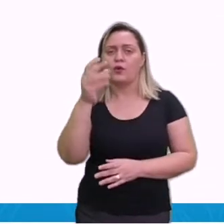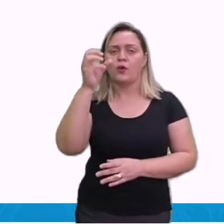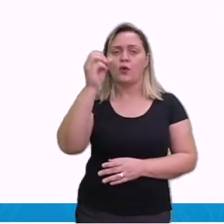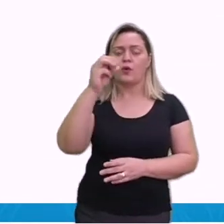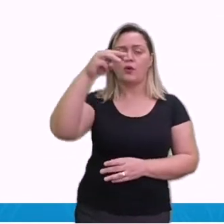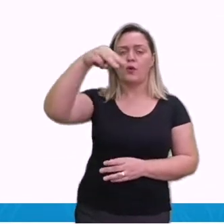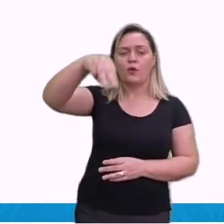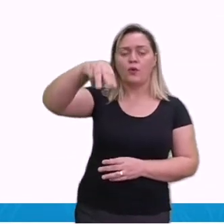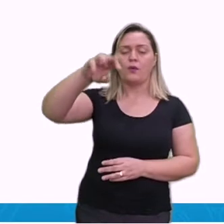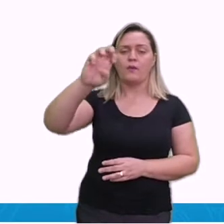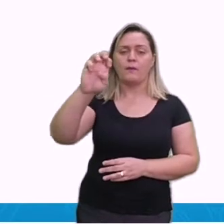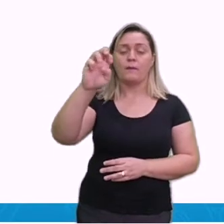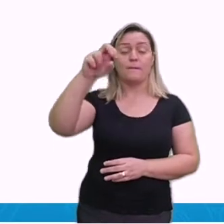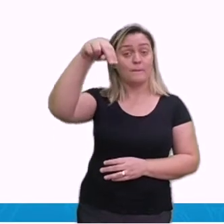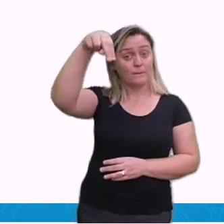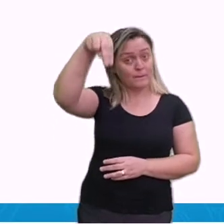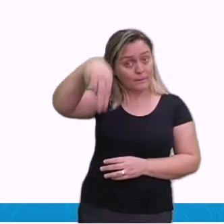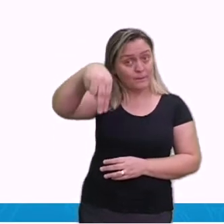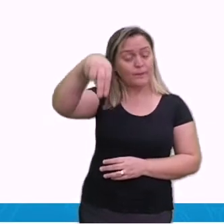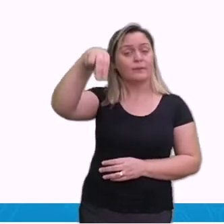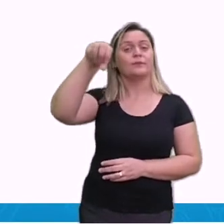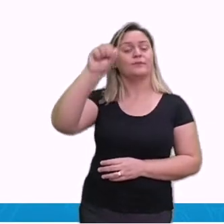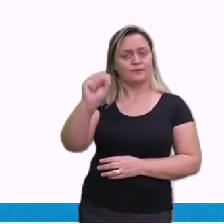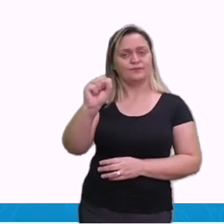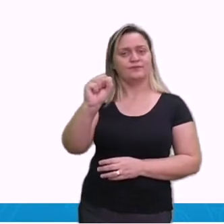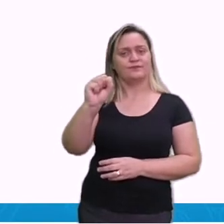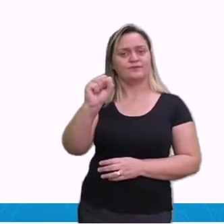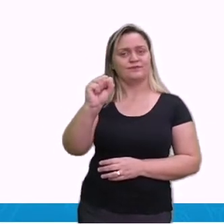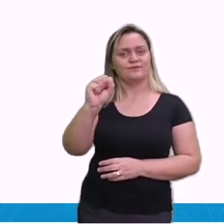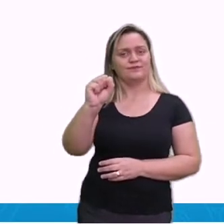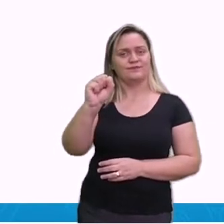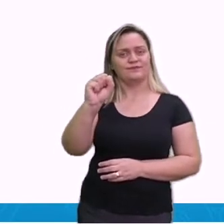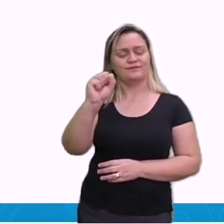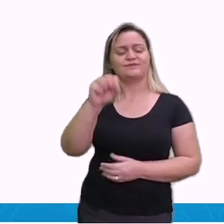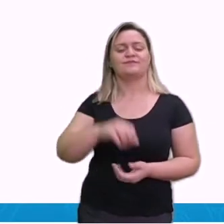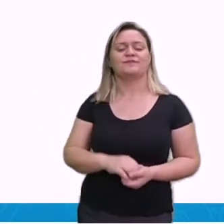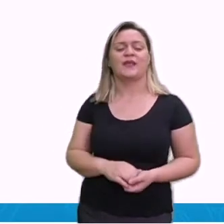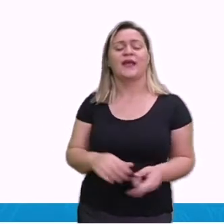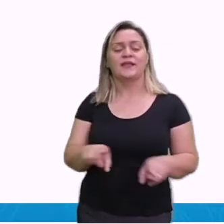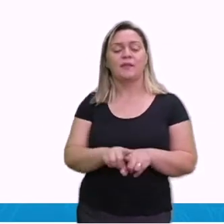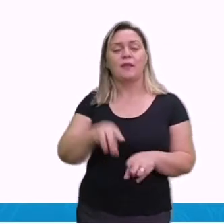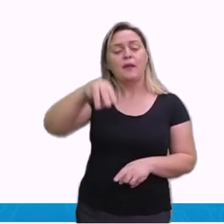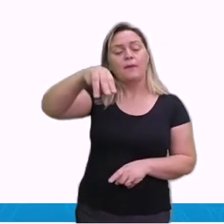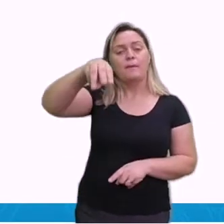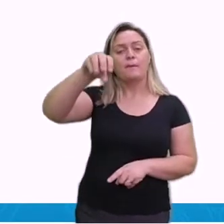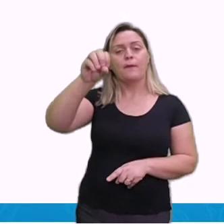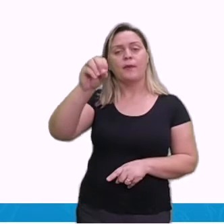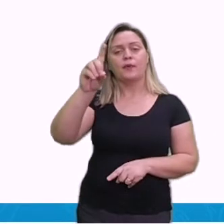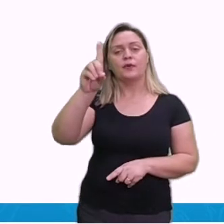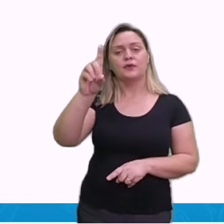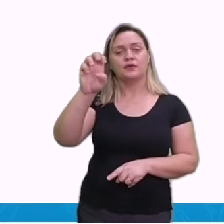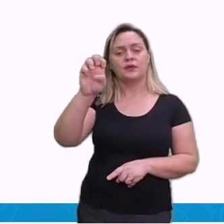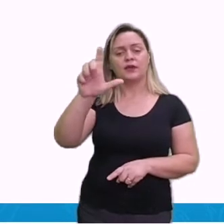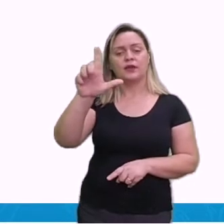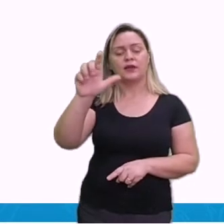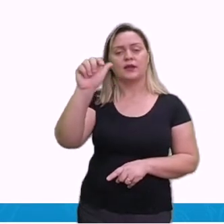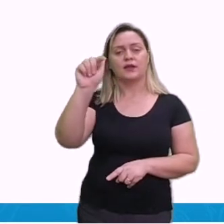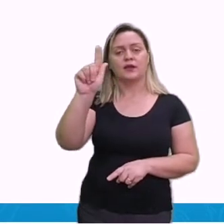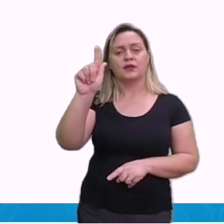palavra modelagem. Quem trabalha com costura, quem trabalha aí fabricando roupas, sabe que